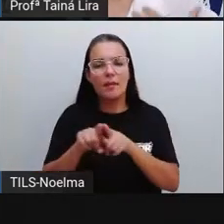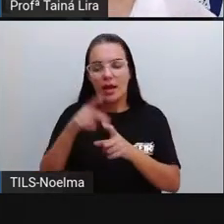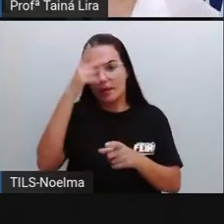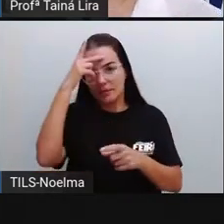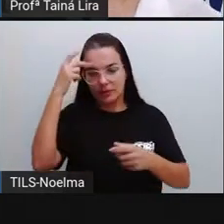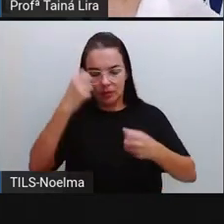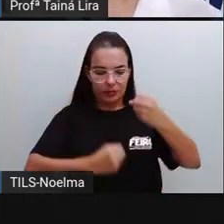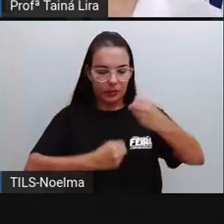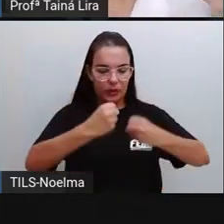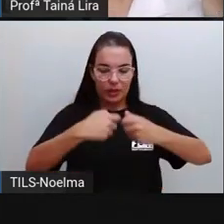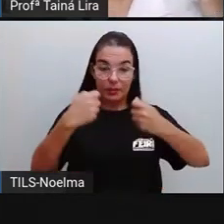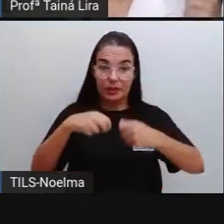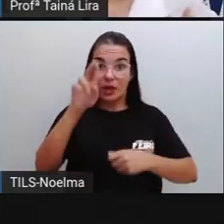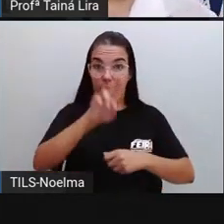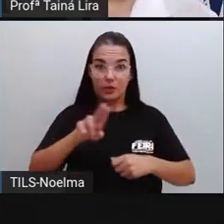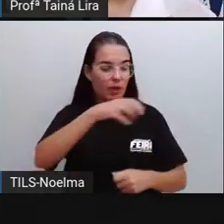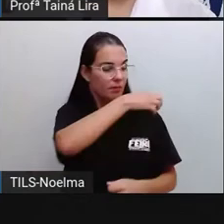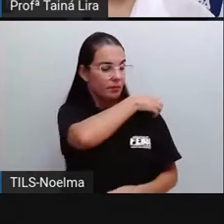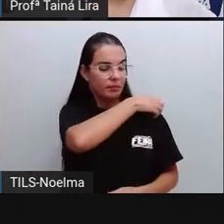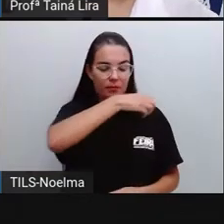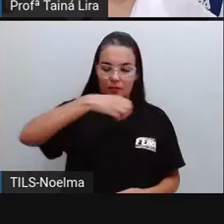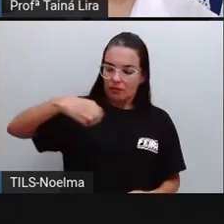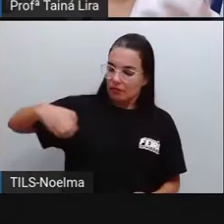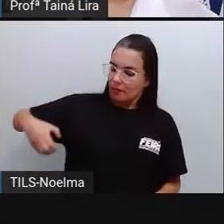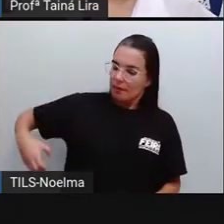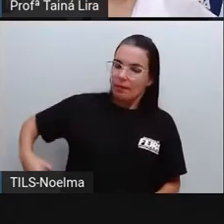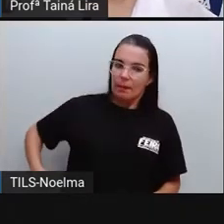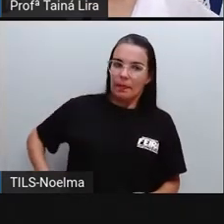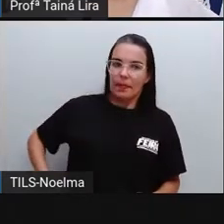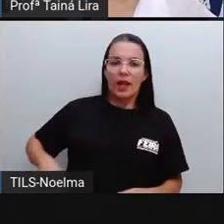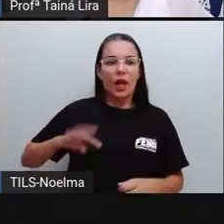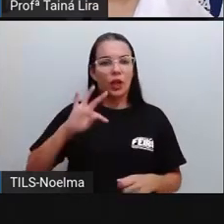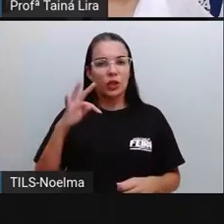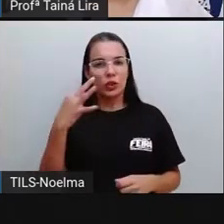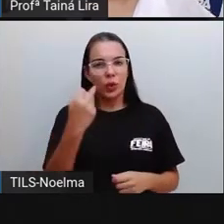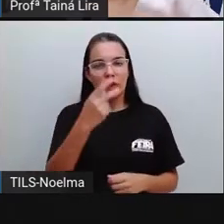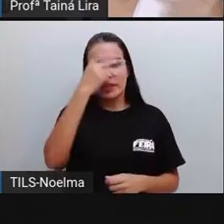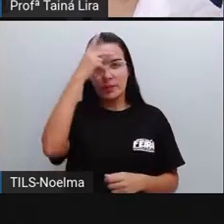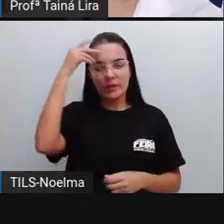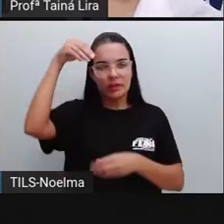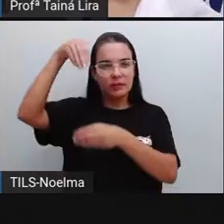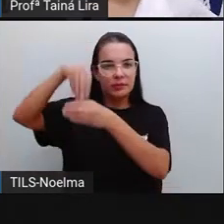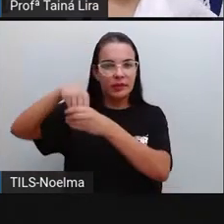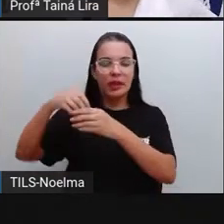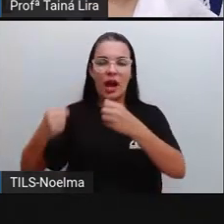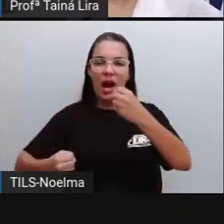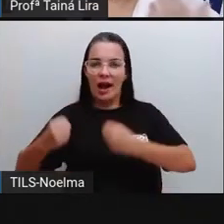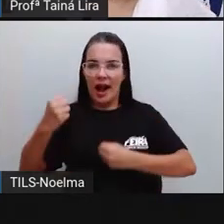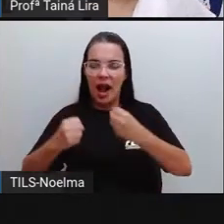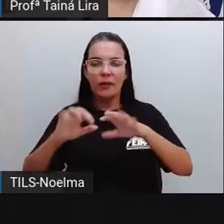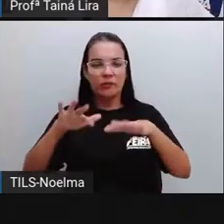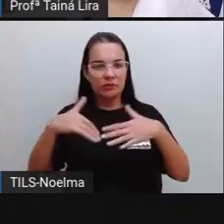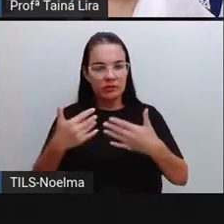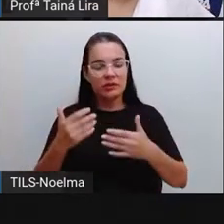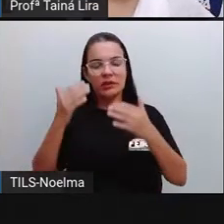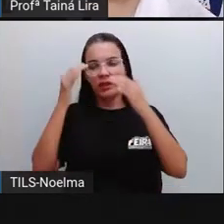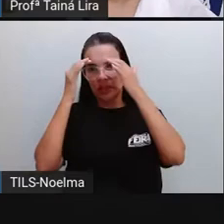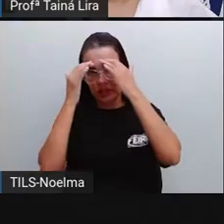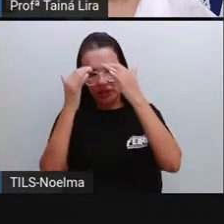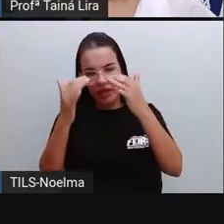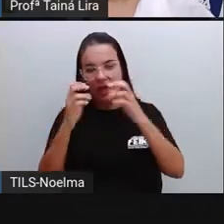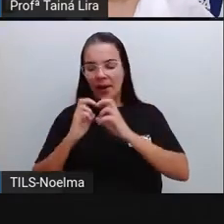segurança, né? Não só ele, mas todos os ocupantes ali do carro. Então, tá aí relacionado à educação no trânsito, tá